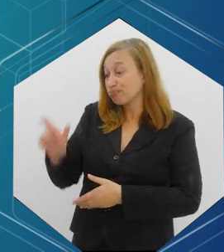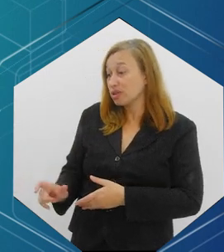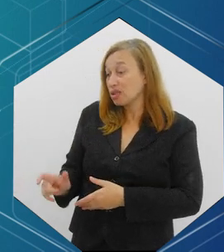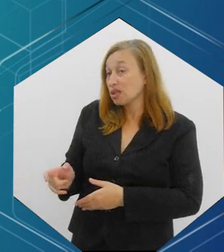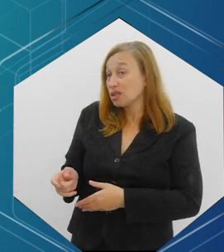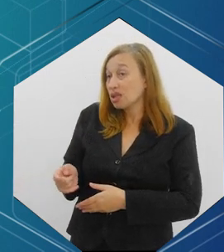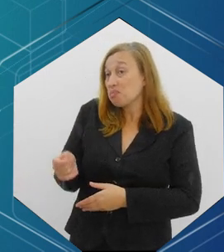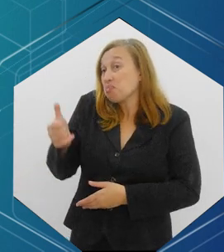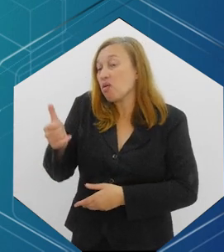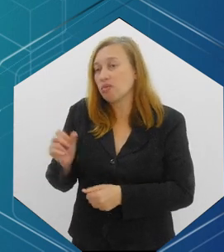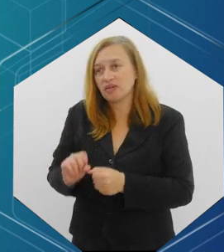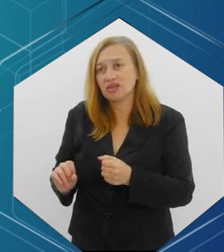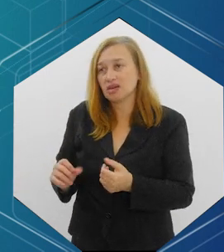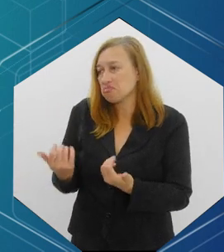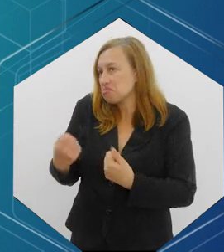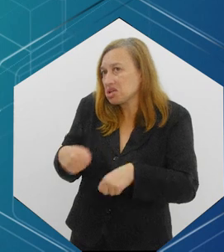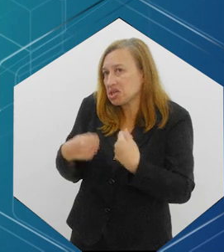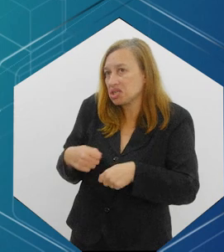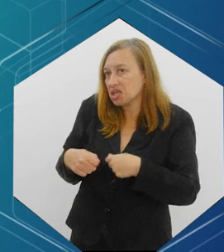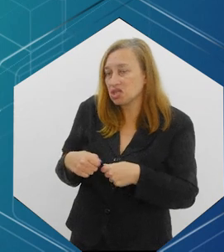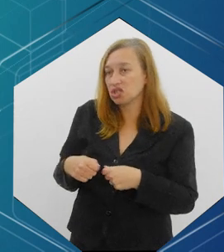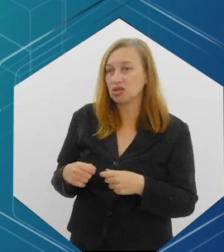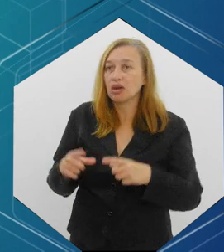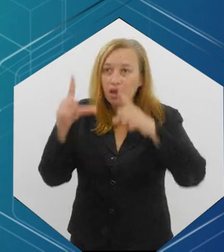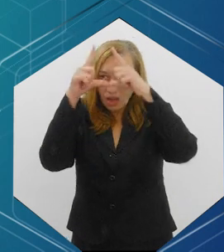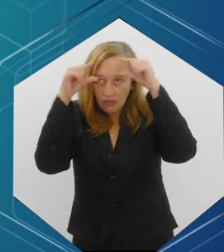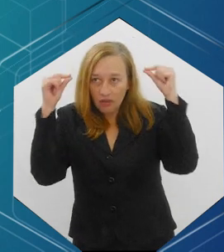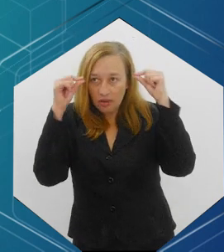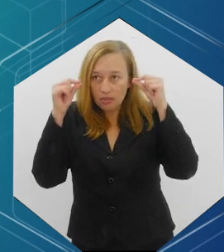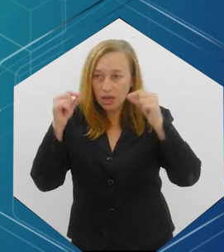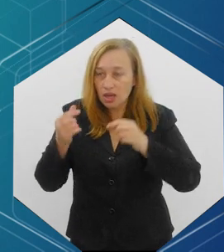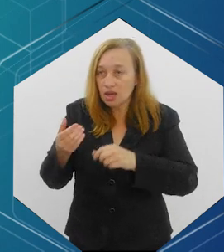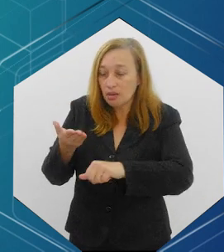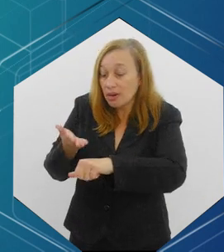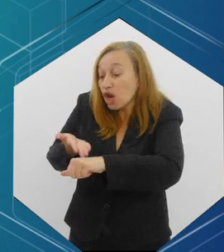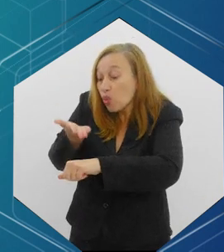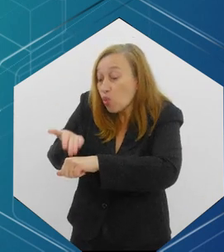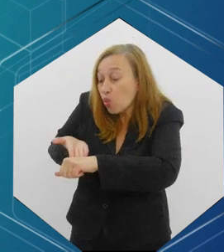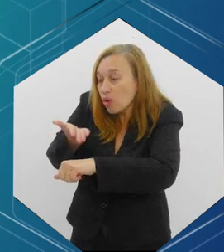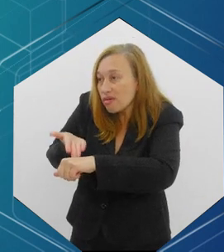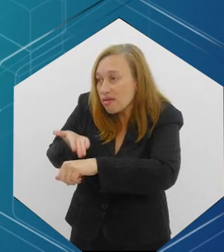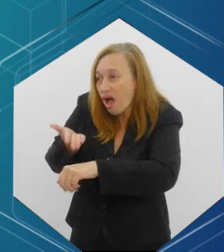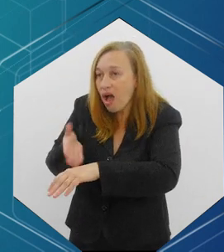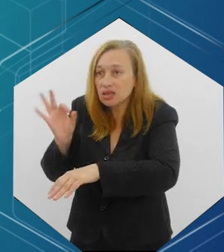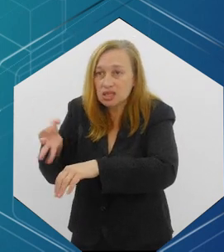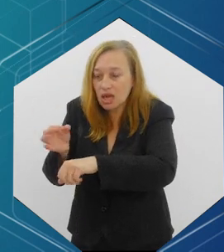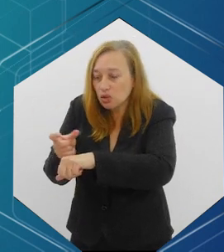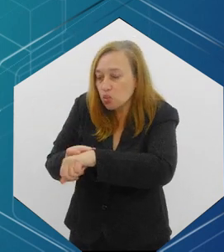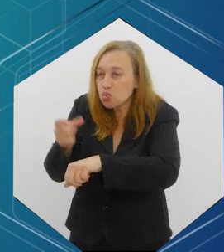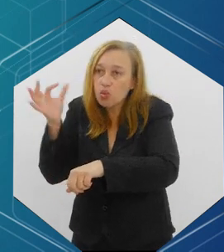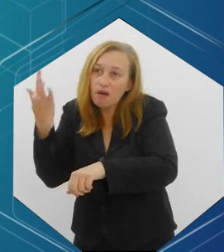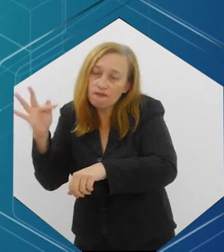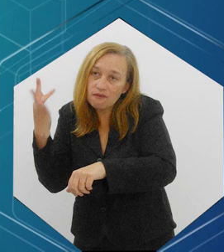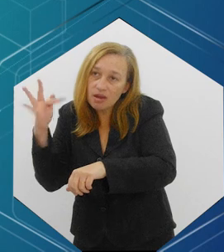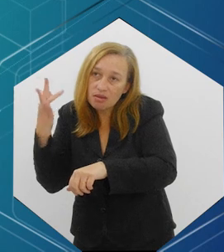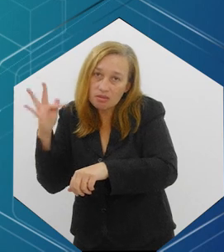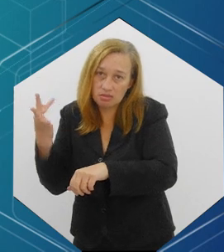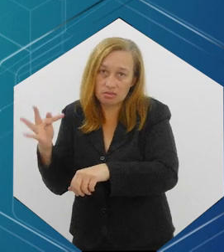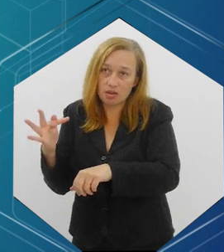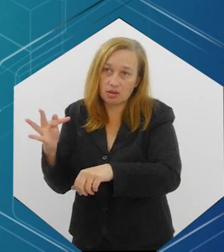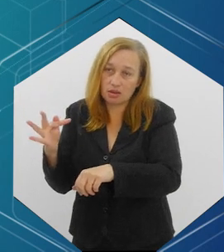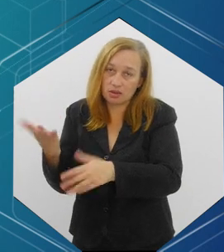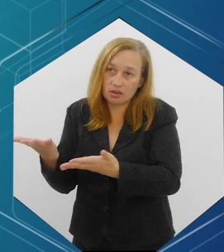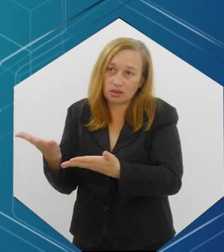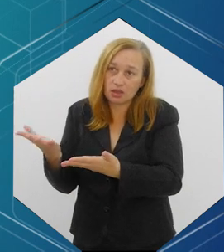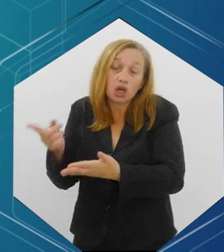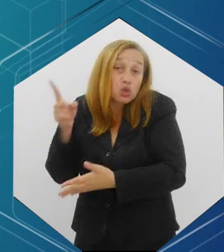gente recebe o paciente e tem muito pouco o que fazer, porque precisa de enfermagem para fazer o curativo adequado, o